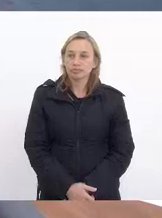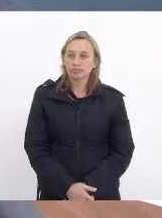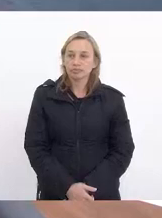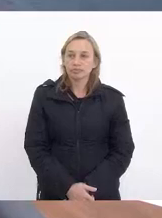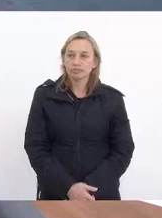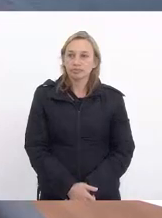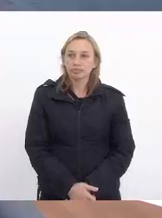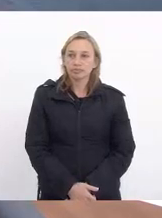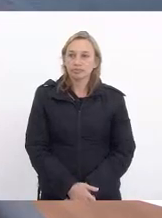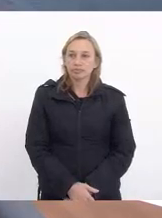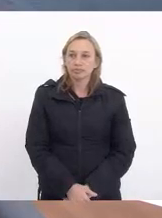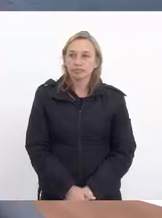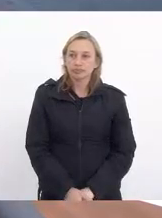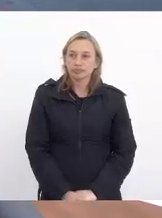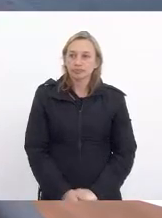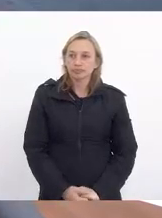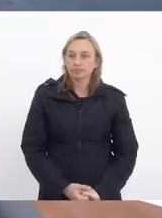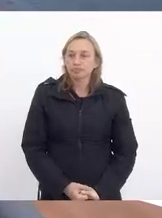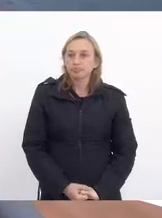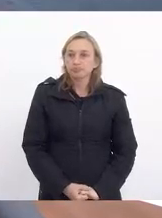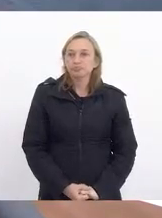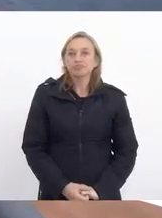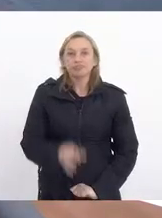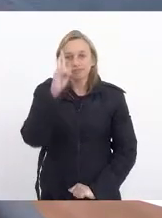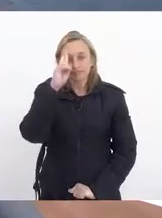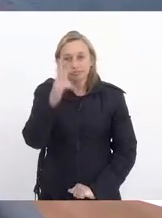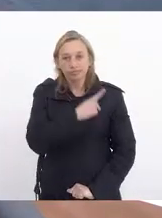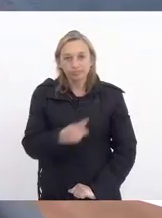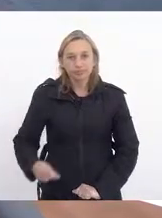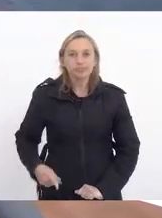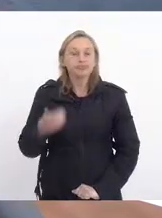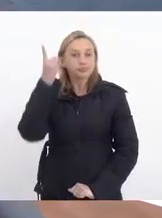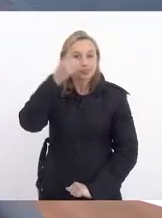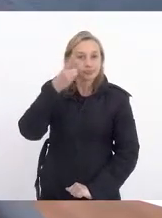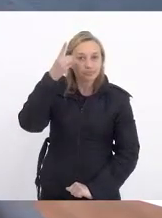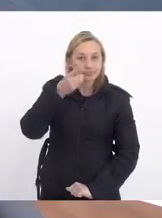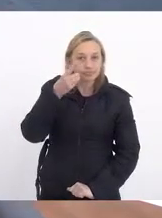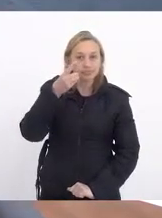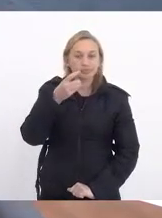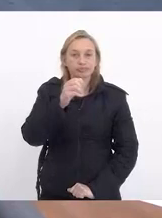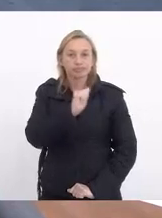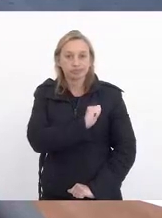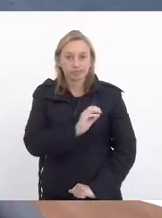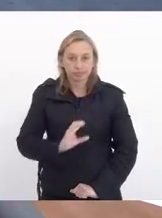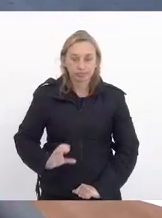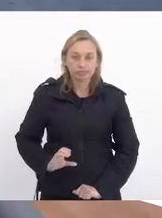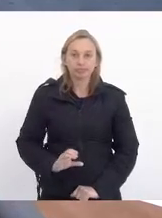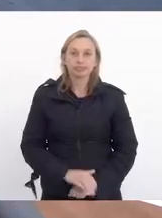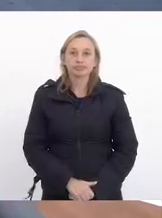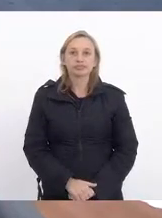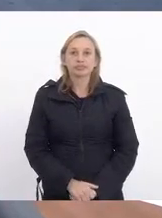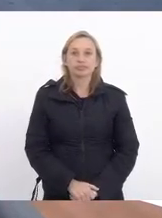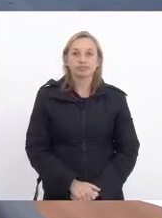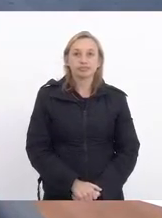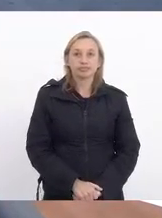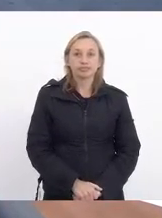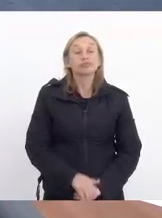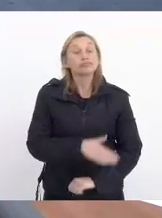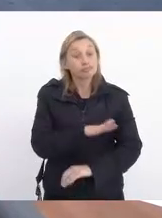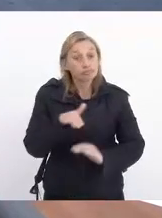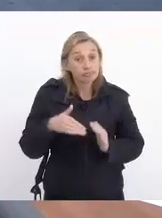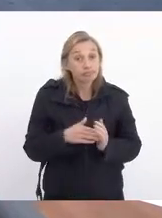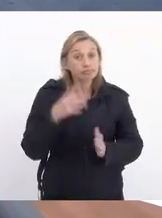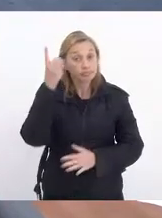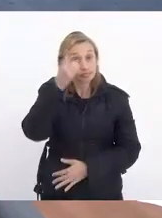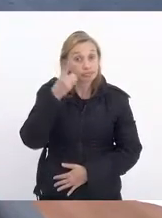E aí o seu presidente Deputado André Ceciliano senhoras e